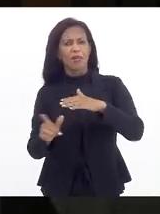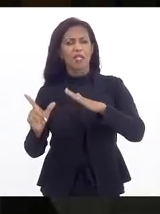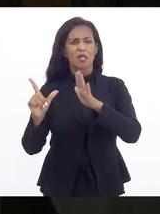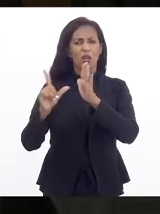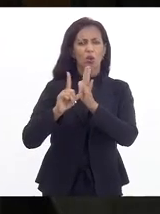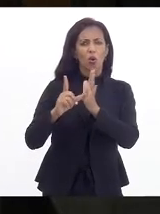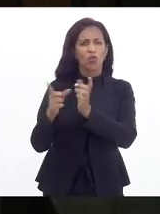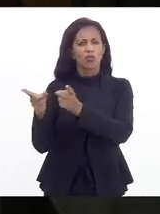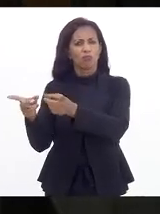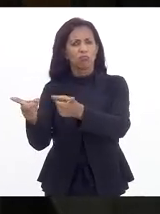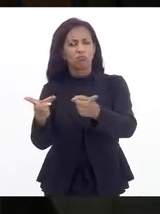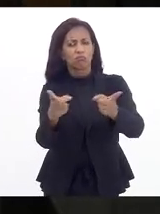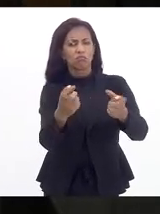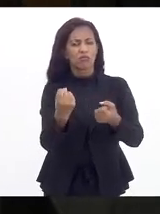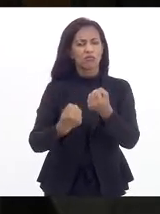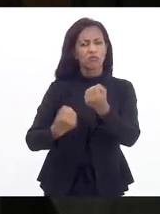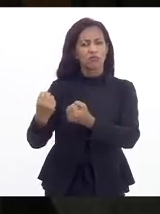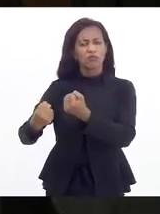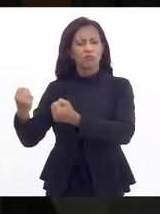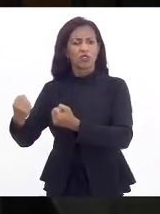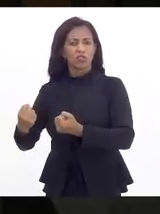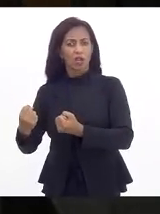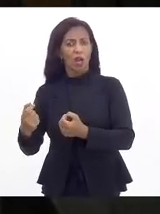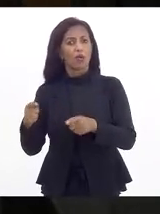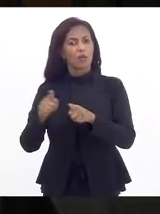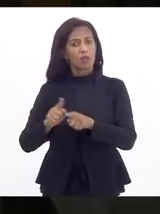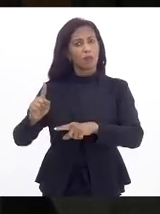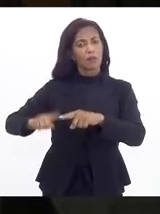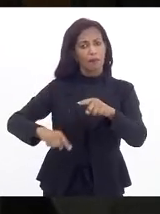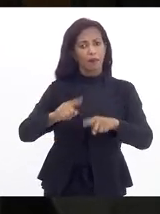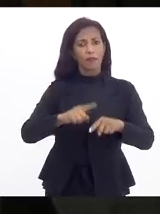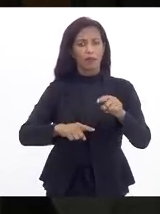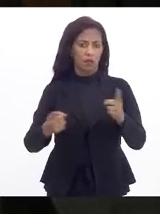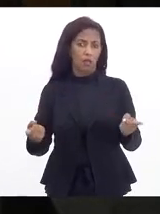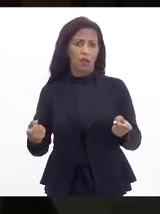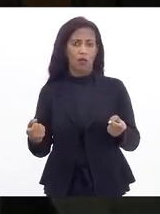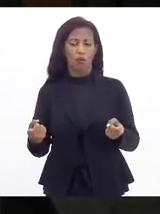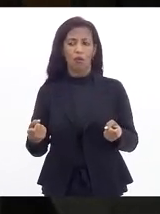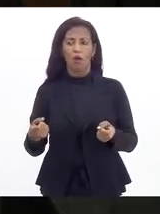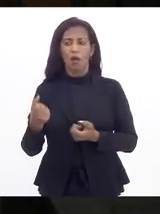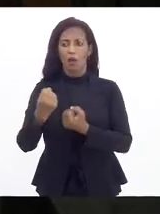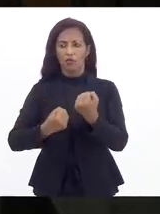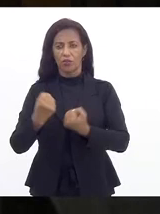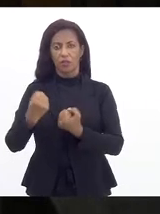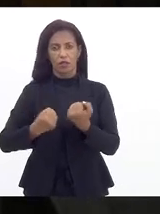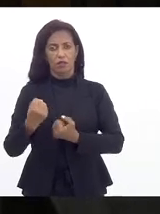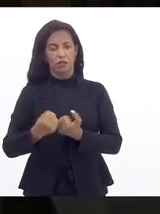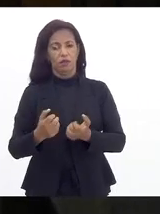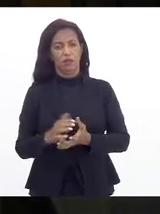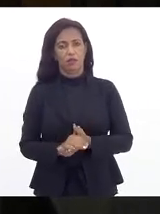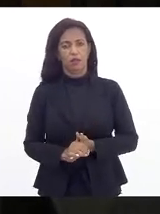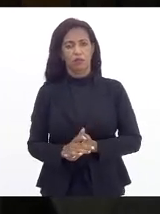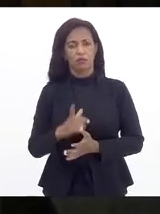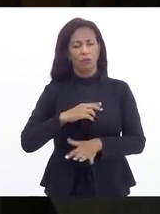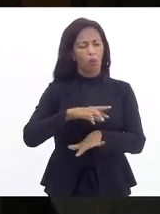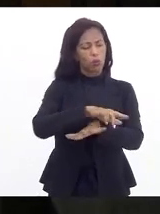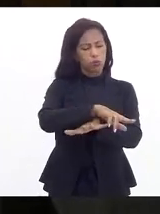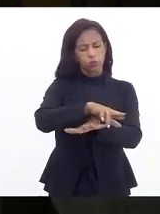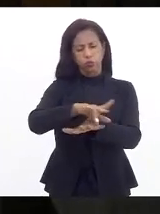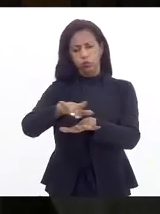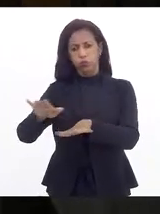de automóveis e derivados também relacionados a automóveis. Diversas